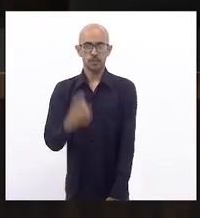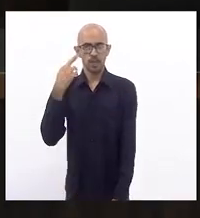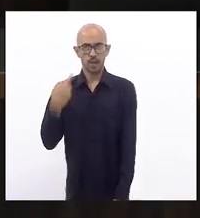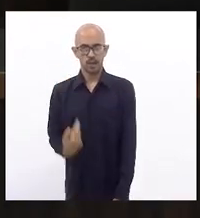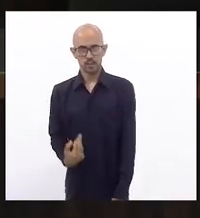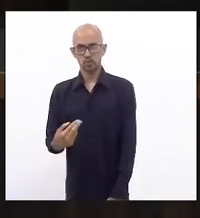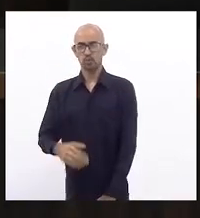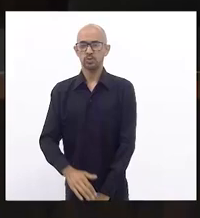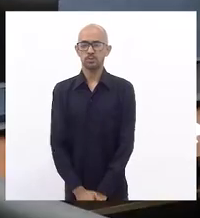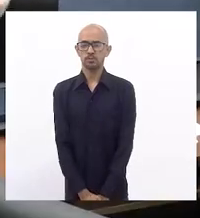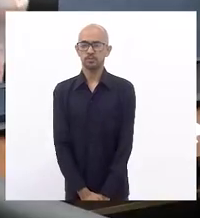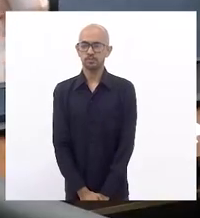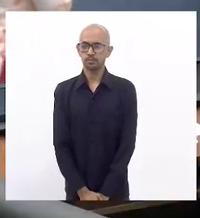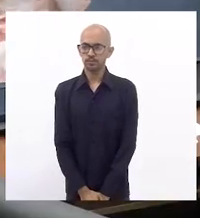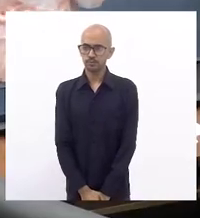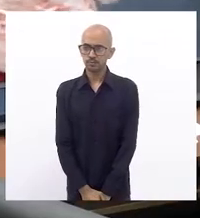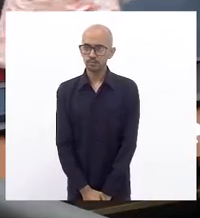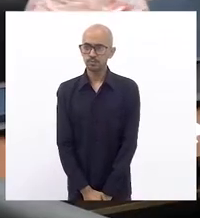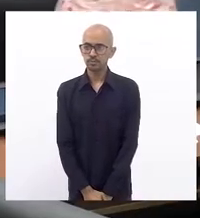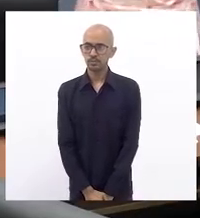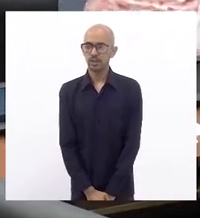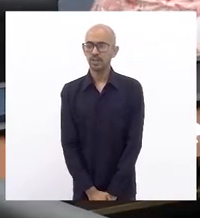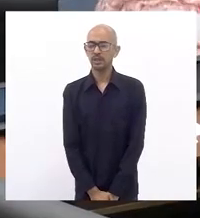Souza. Não.